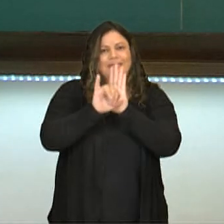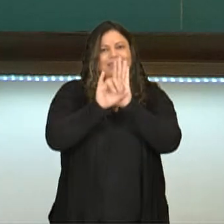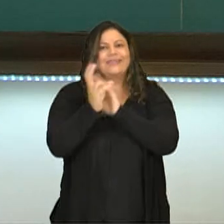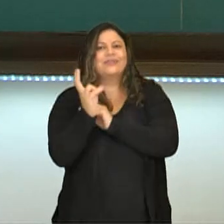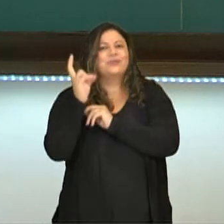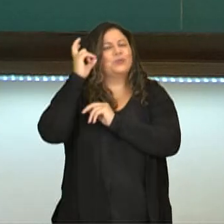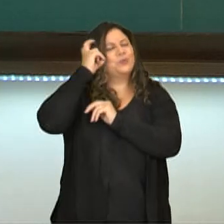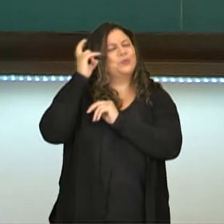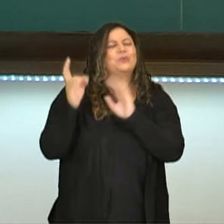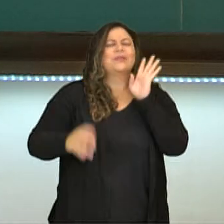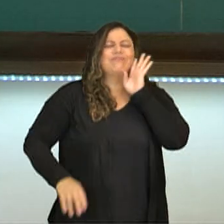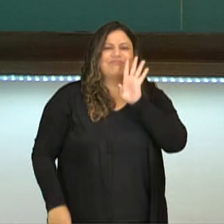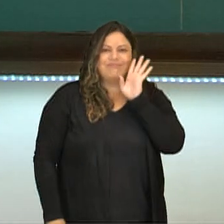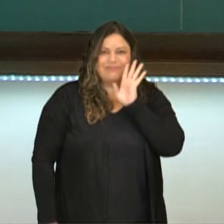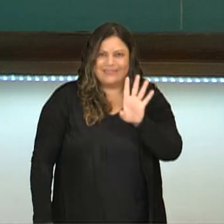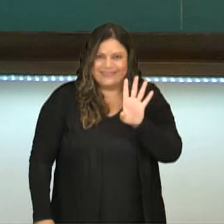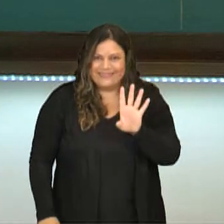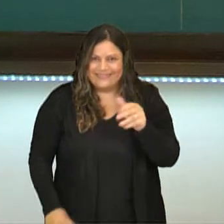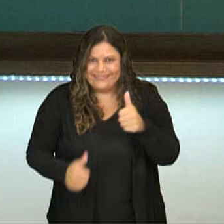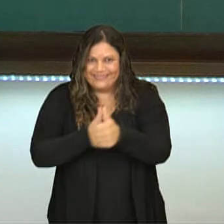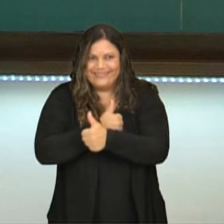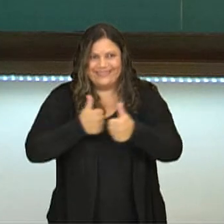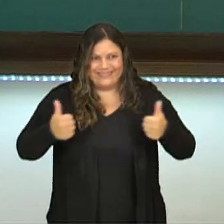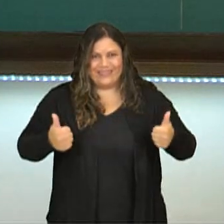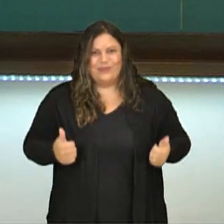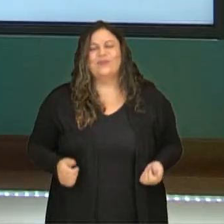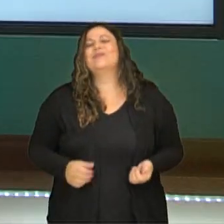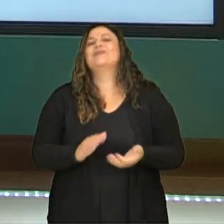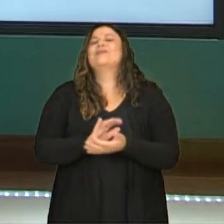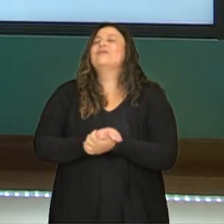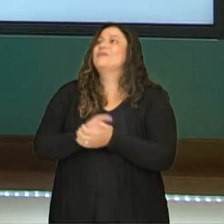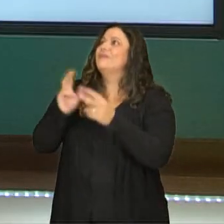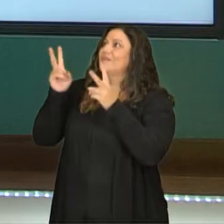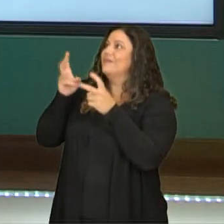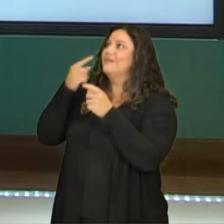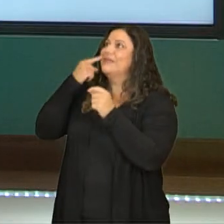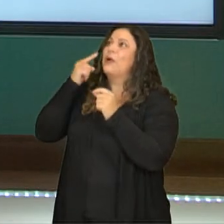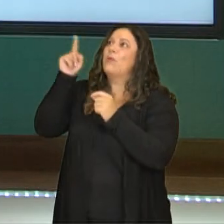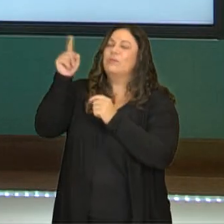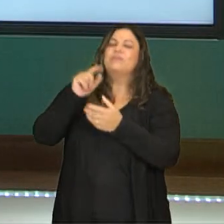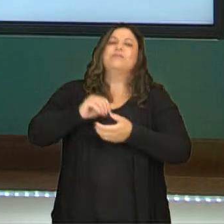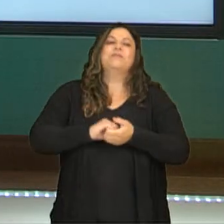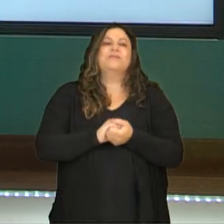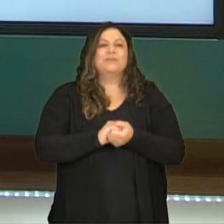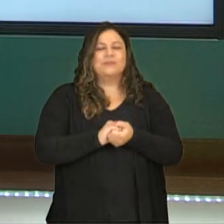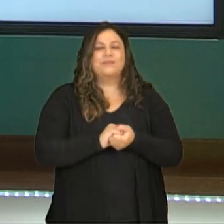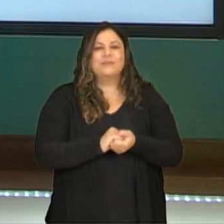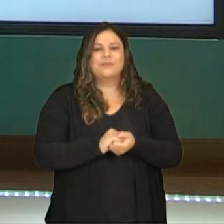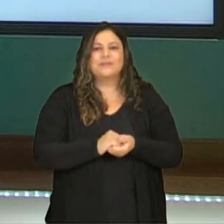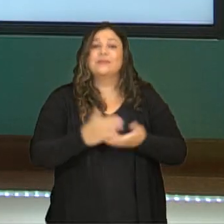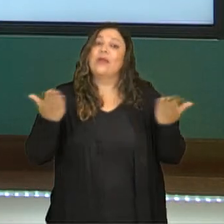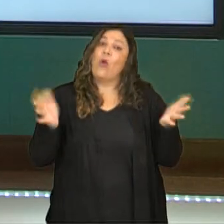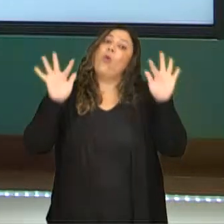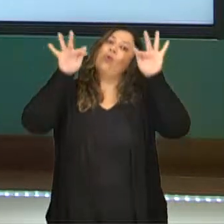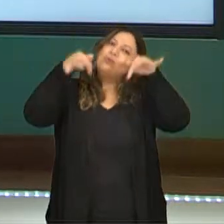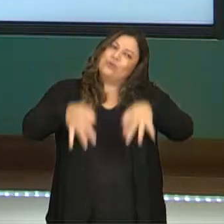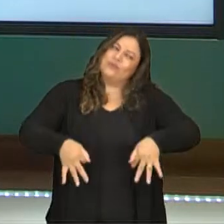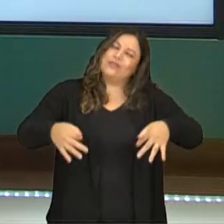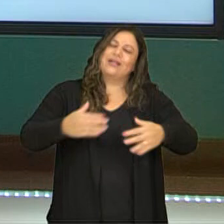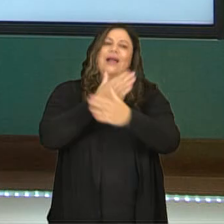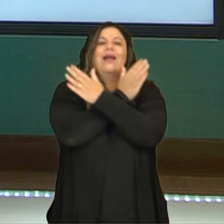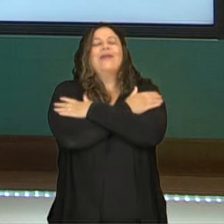cultural muito bacana. Legal, pessoal? Ficamos aí então, né? Por hoje é isso. Um grande